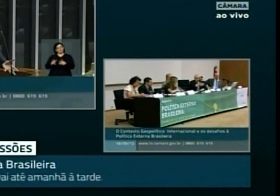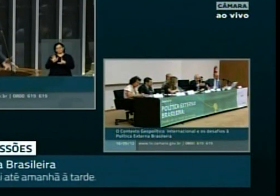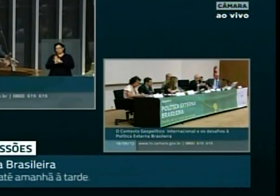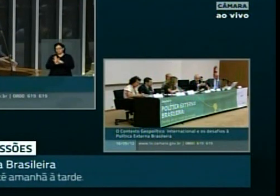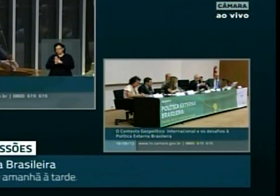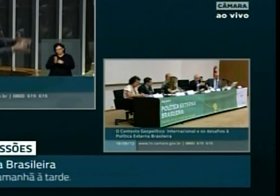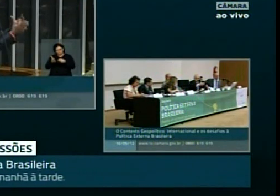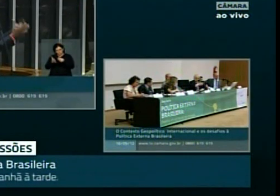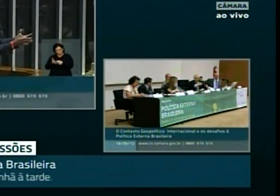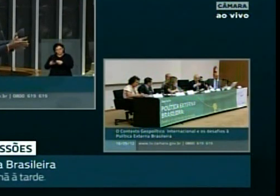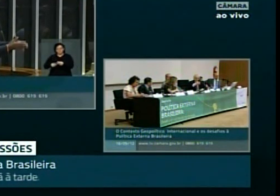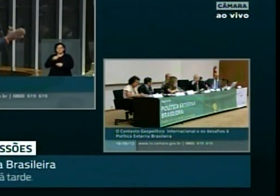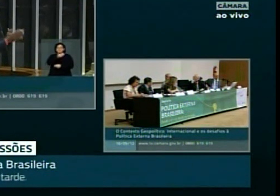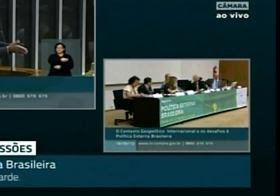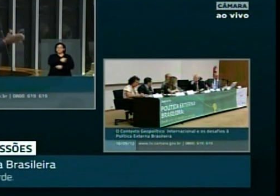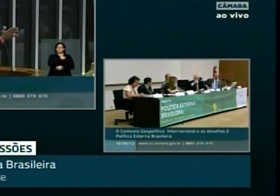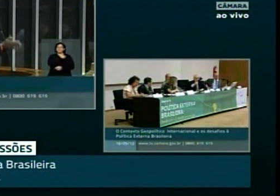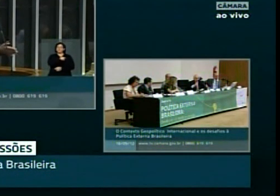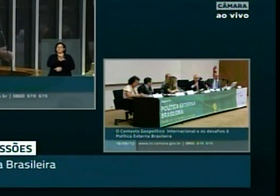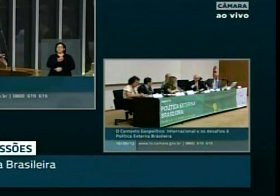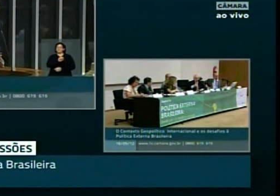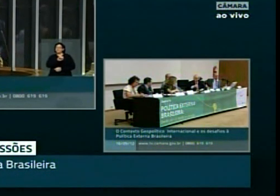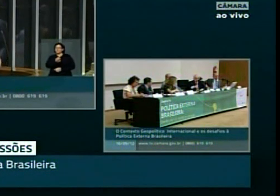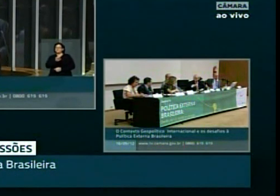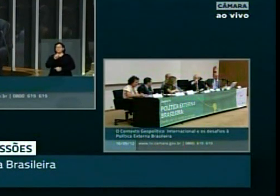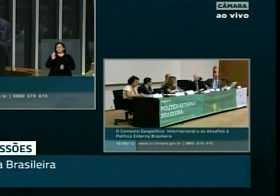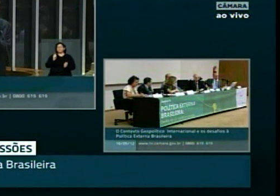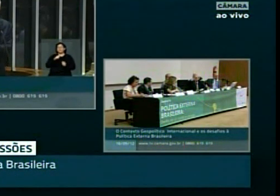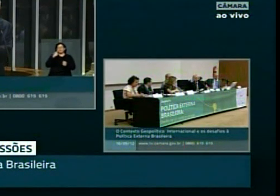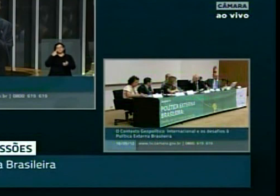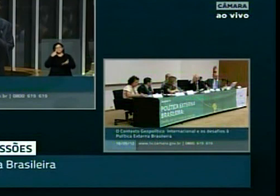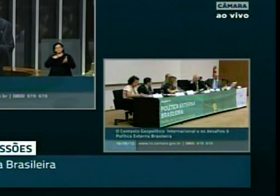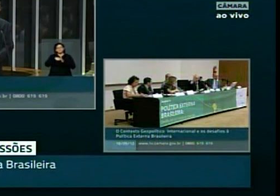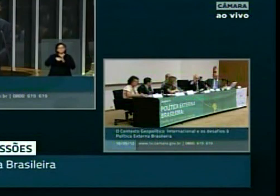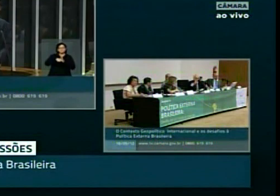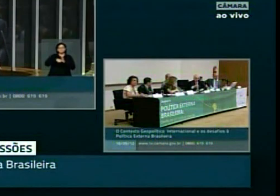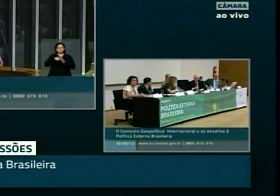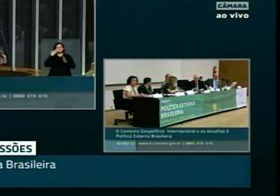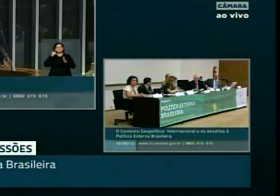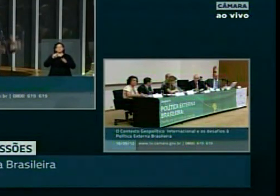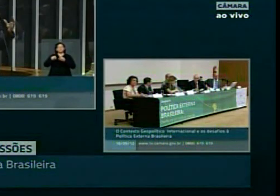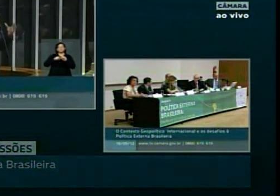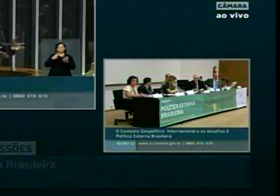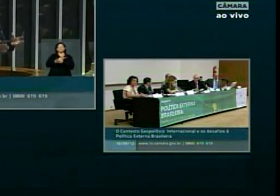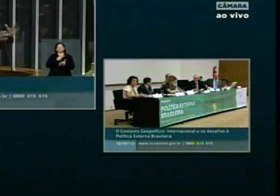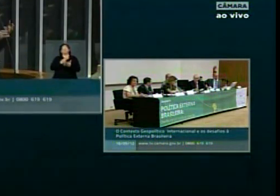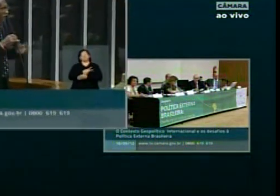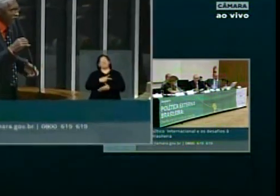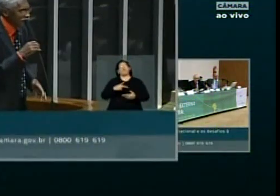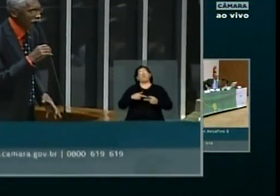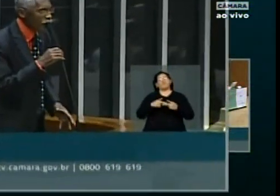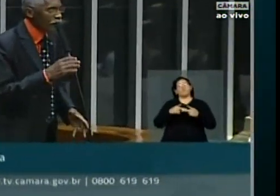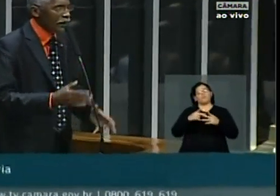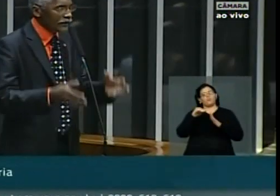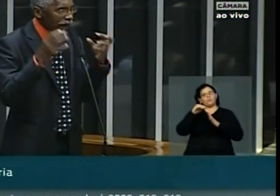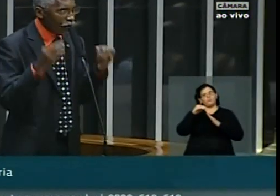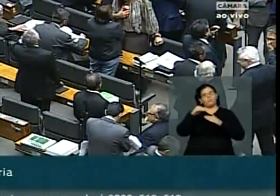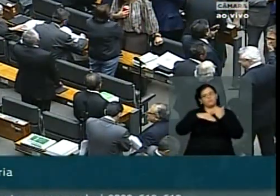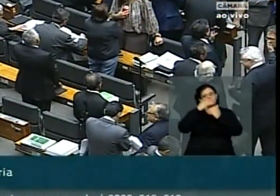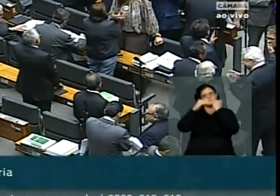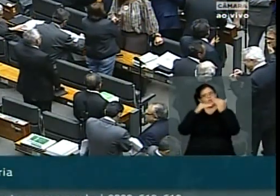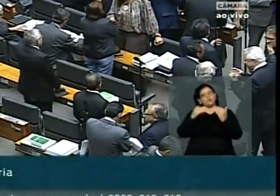para que o Tribunal Supereleitoral possa apreciar o processo de cassação